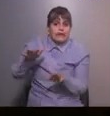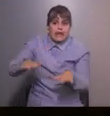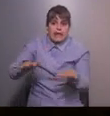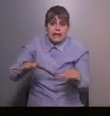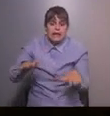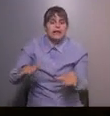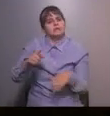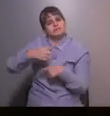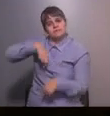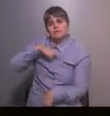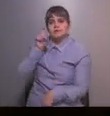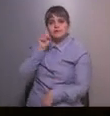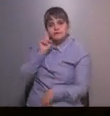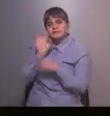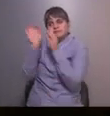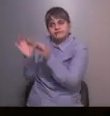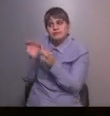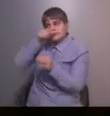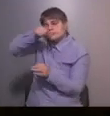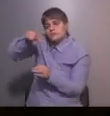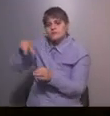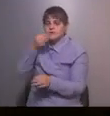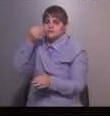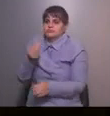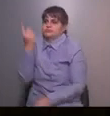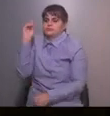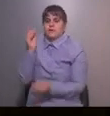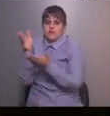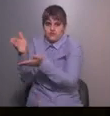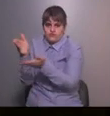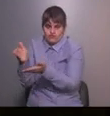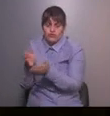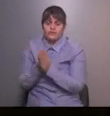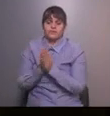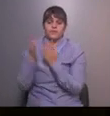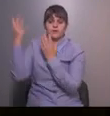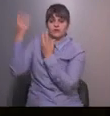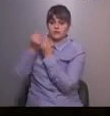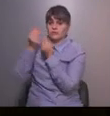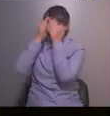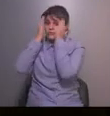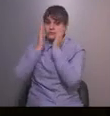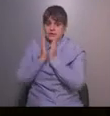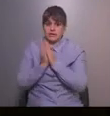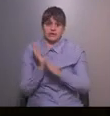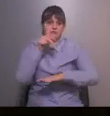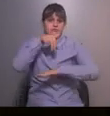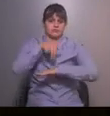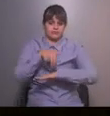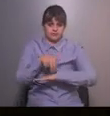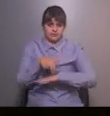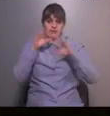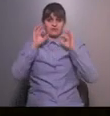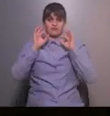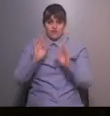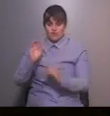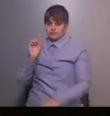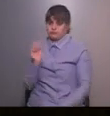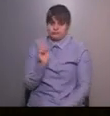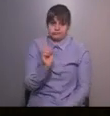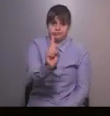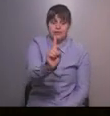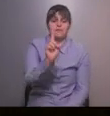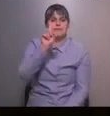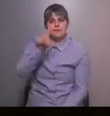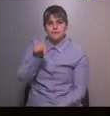nas injustiças de que sejam vítimas. Com Maria, que se levantou e partiu apressadamente, e com